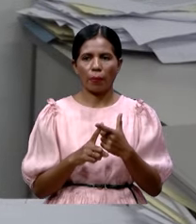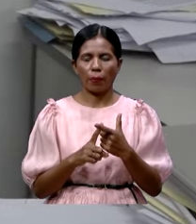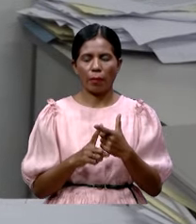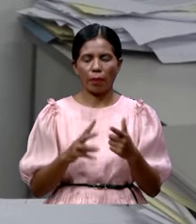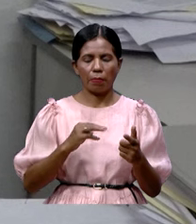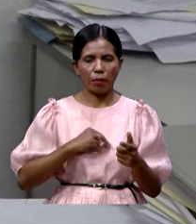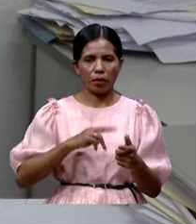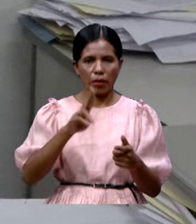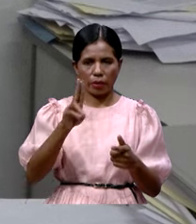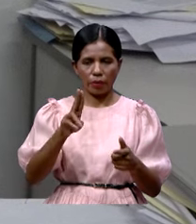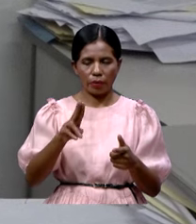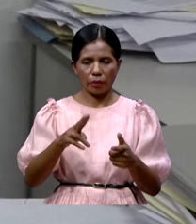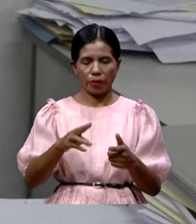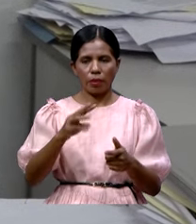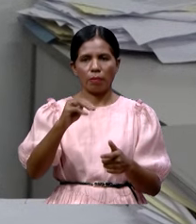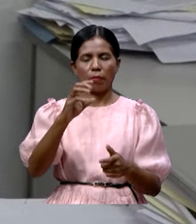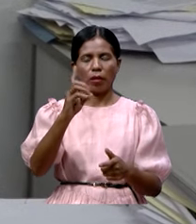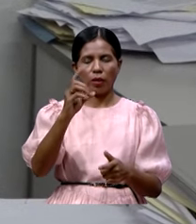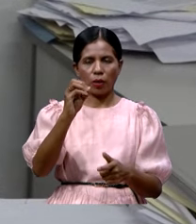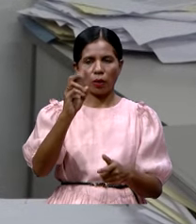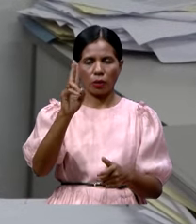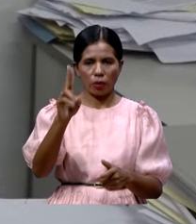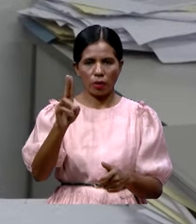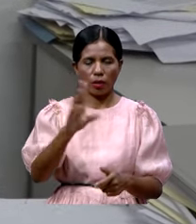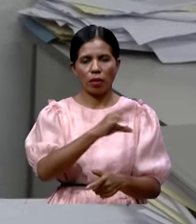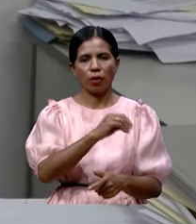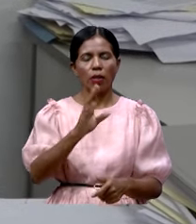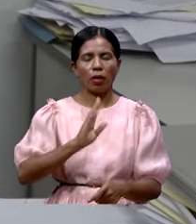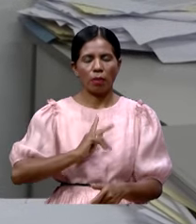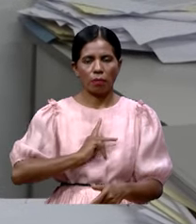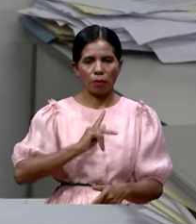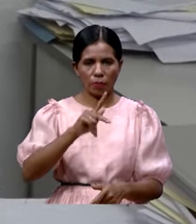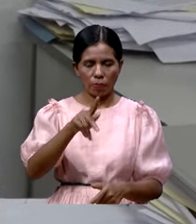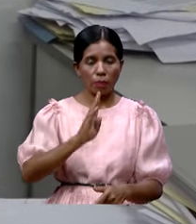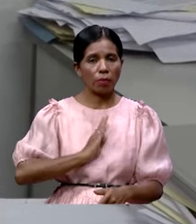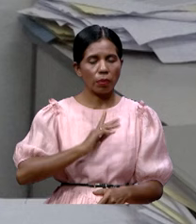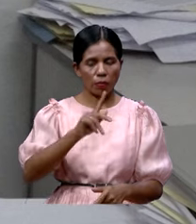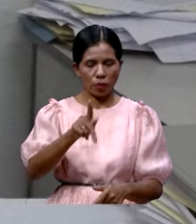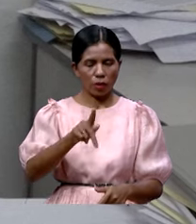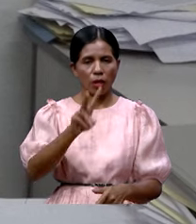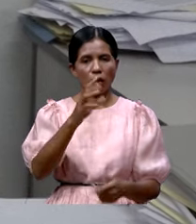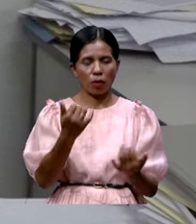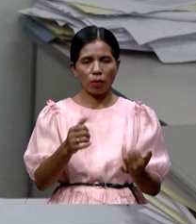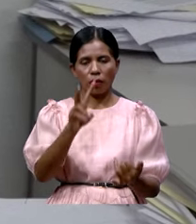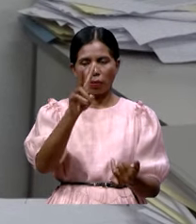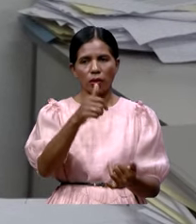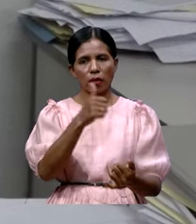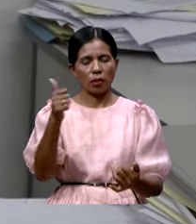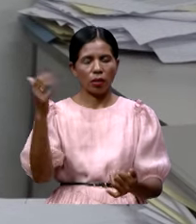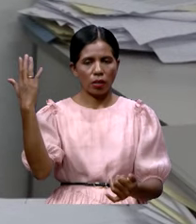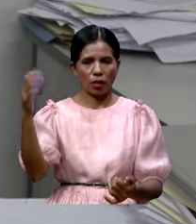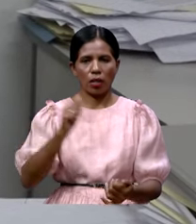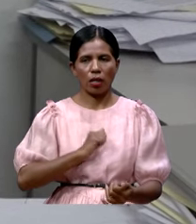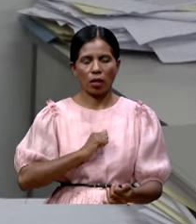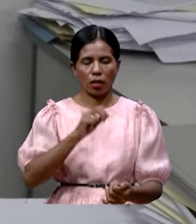Malewana, Madoi, Ho, Bebonuk. Agora, Rua Selo que fala, ia a Leu,